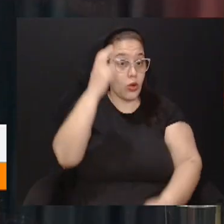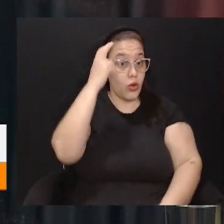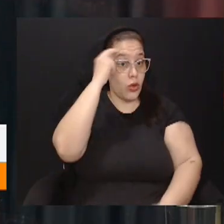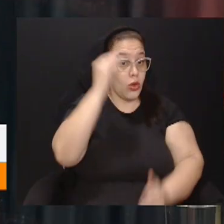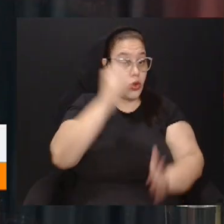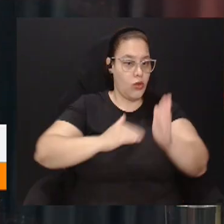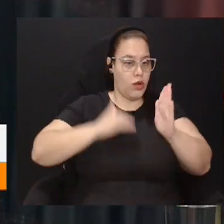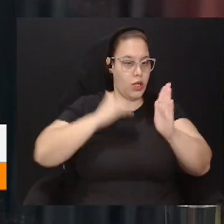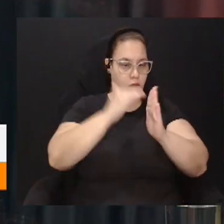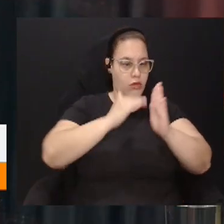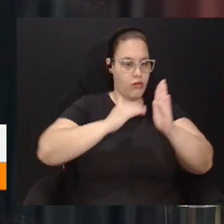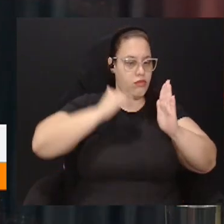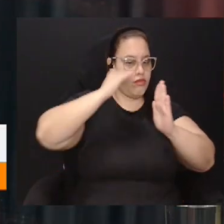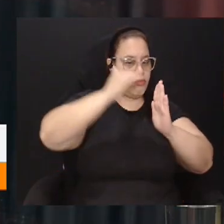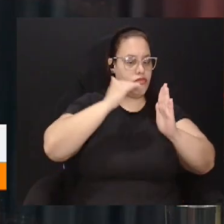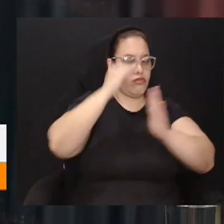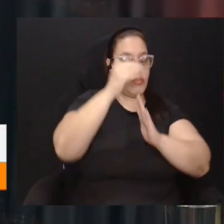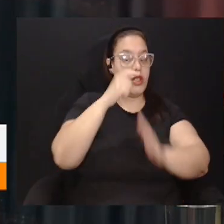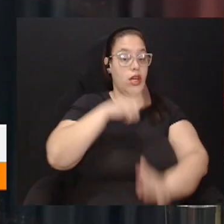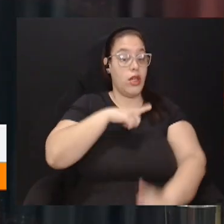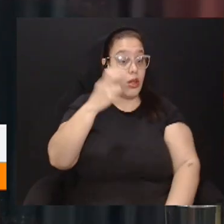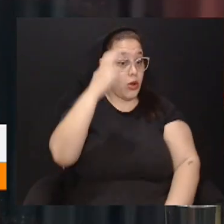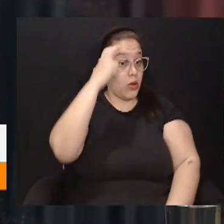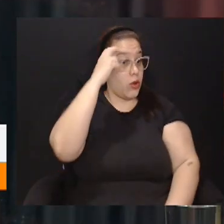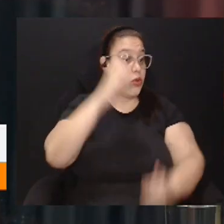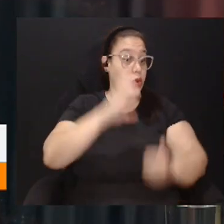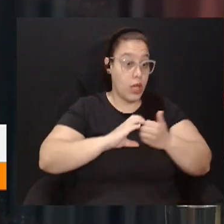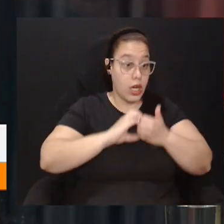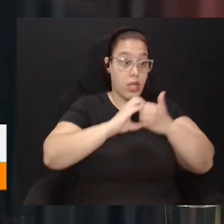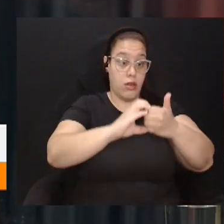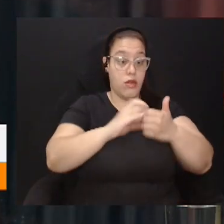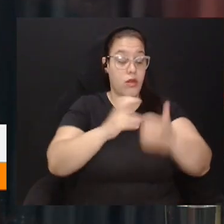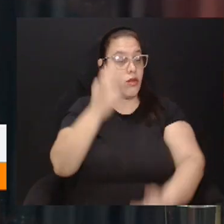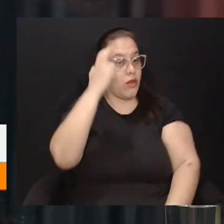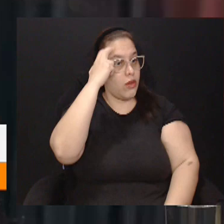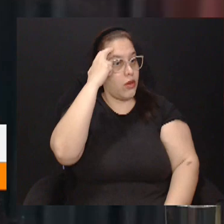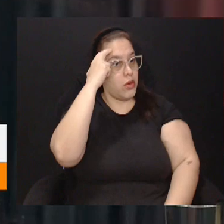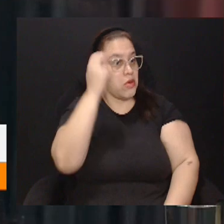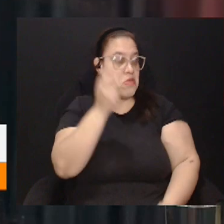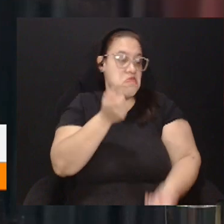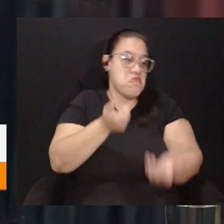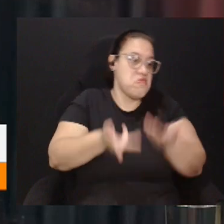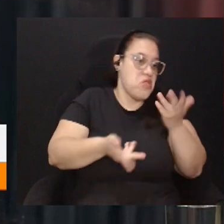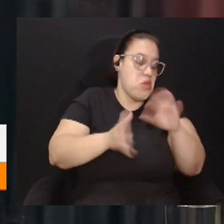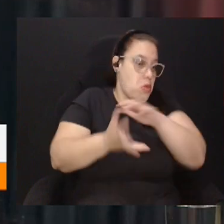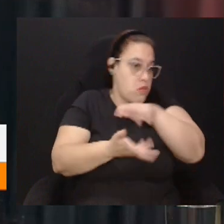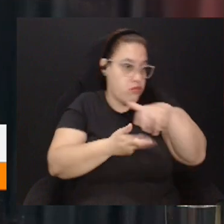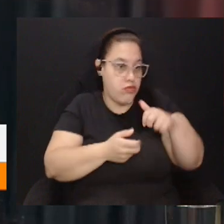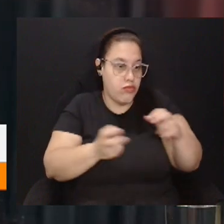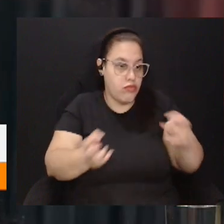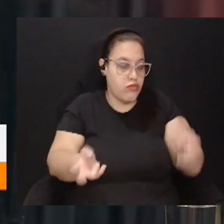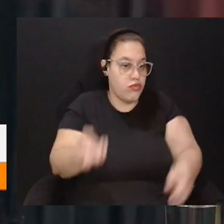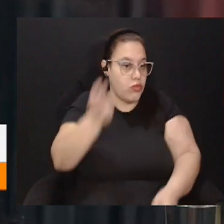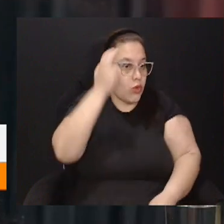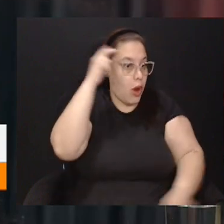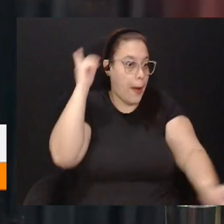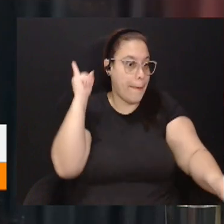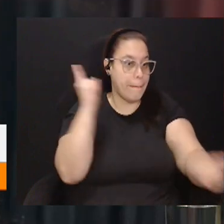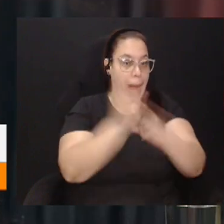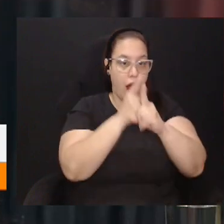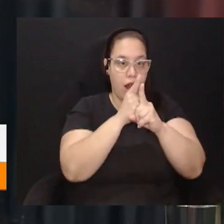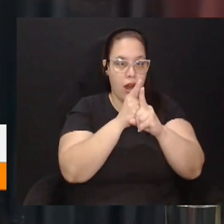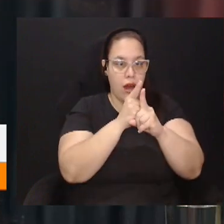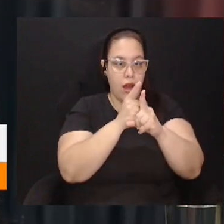Então você tem uma cultura cristã, uma cultura pagã. Quando essas culturas se encontram, o que se